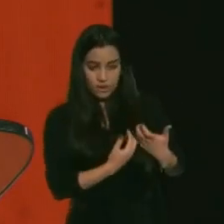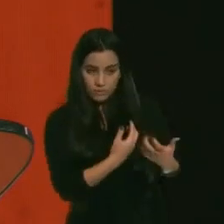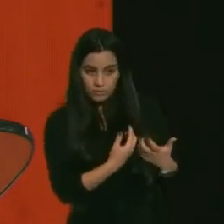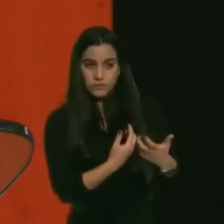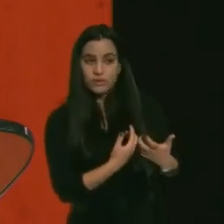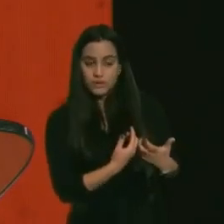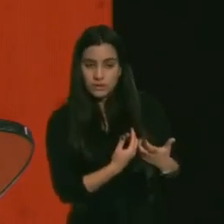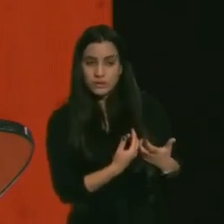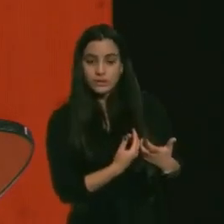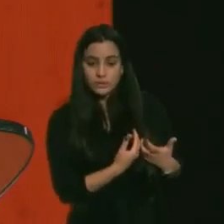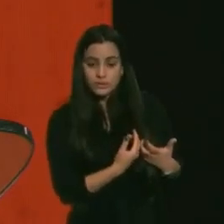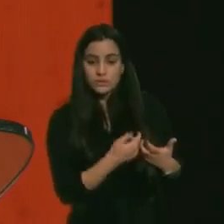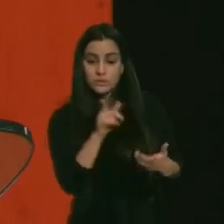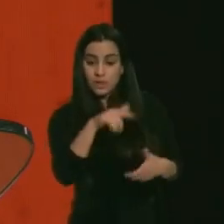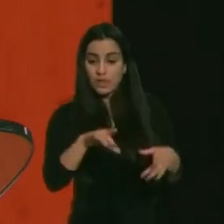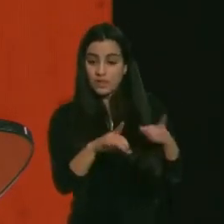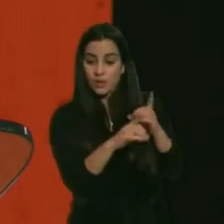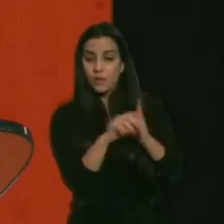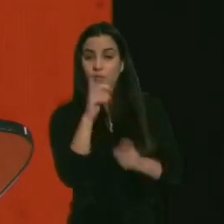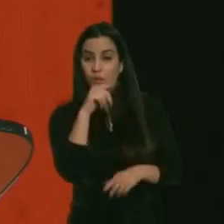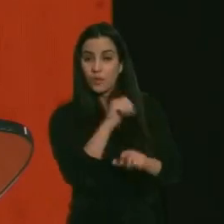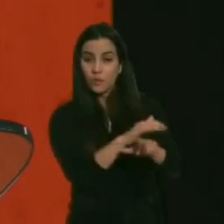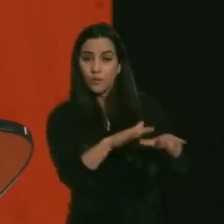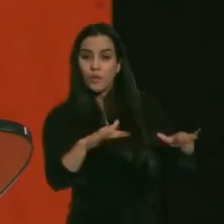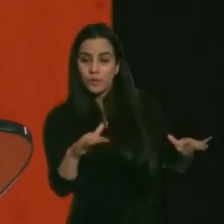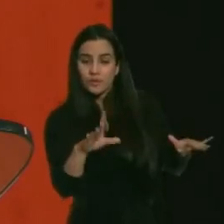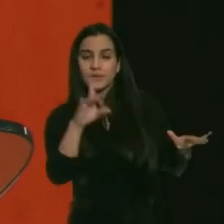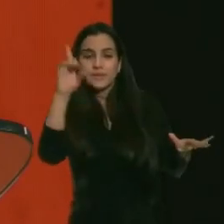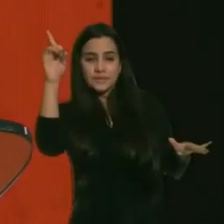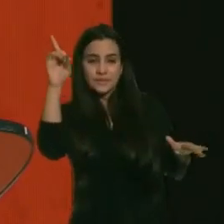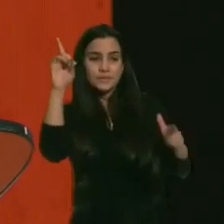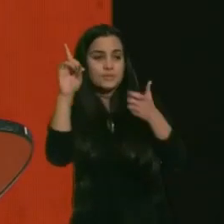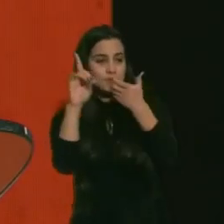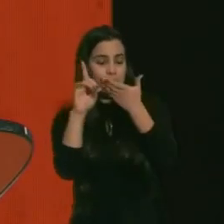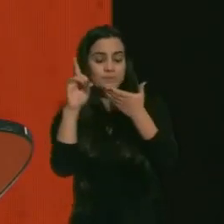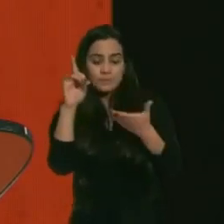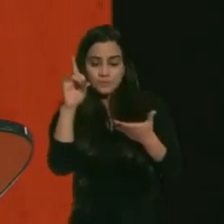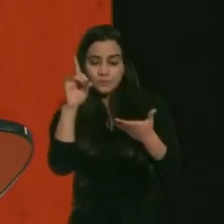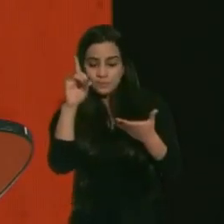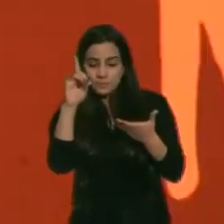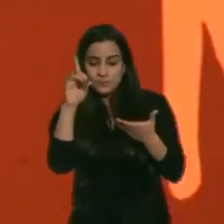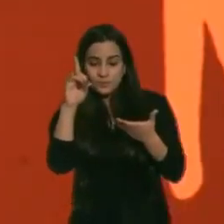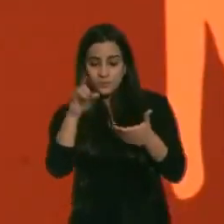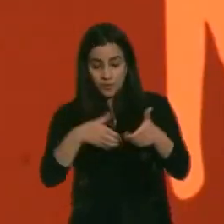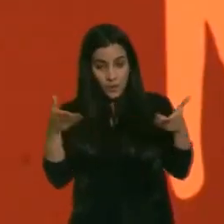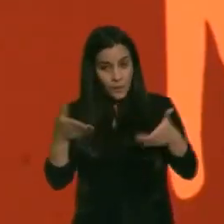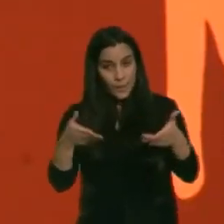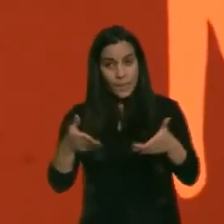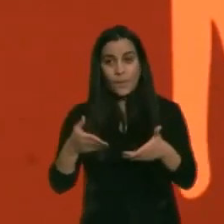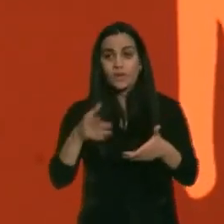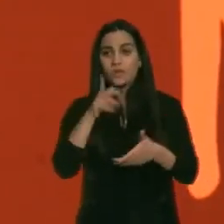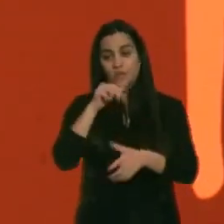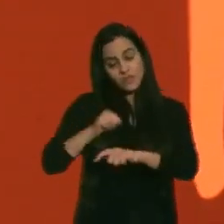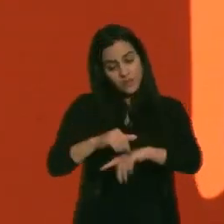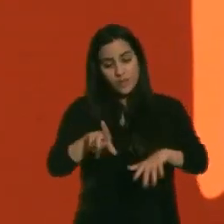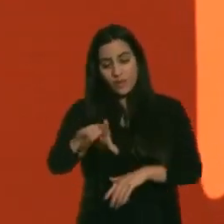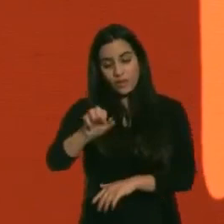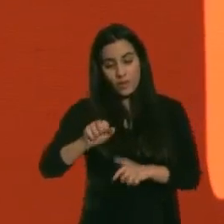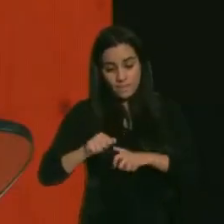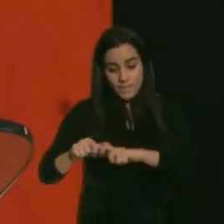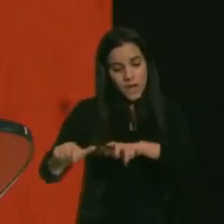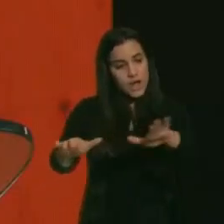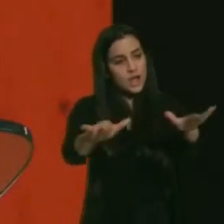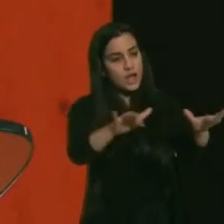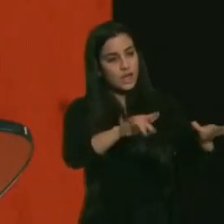tempo encontrou o rio de delícias de Deus. Hoje esse rio vai passar